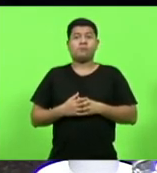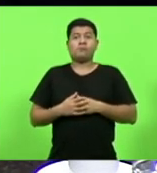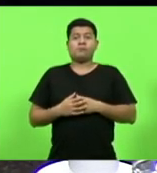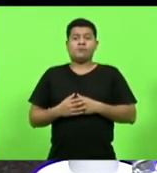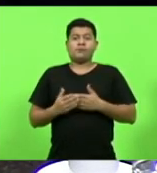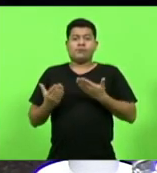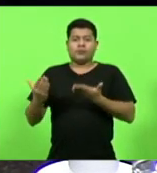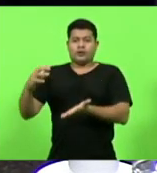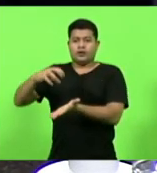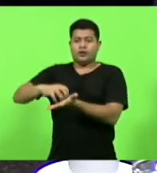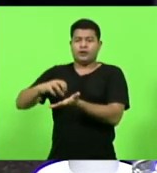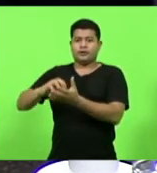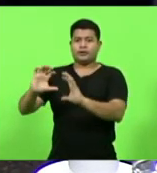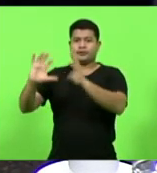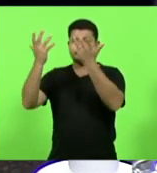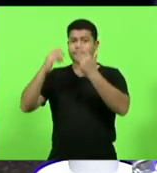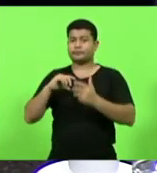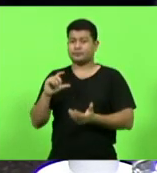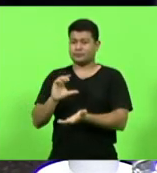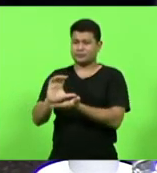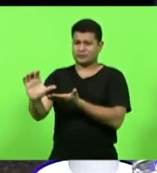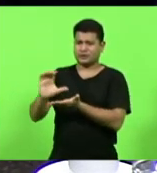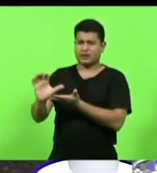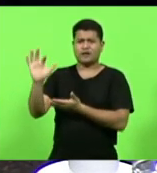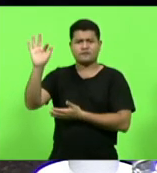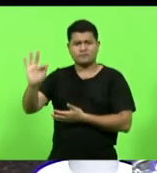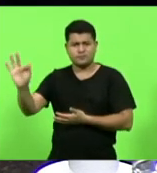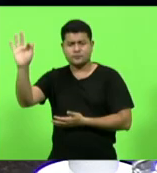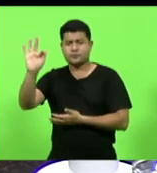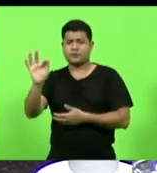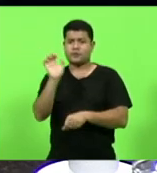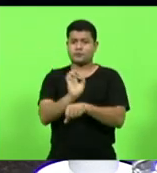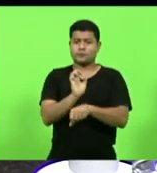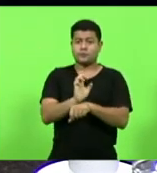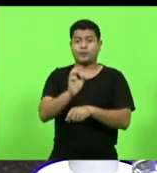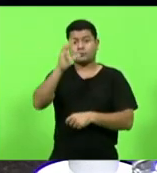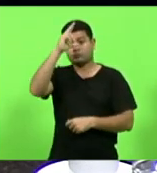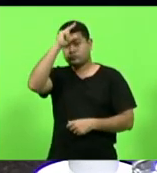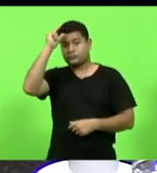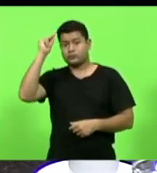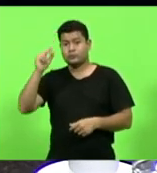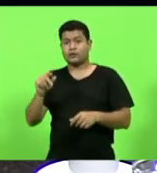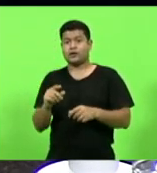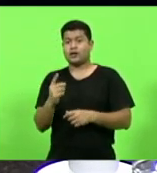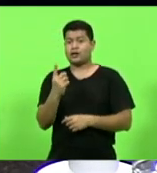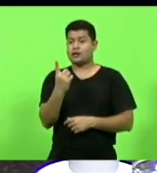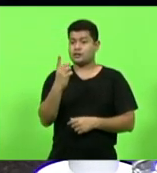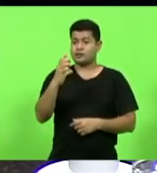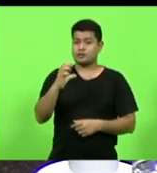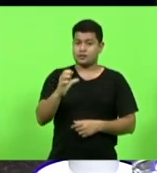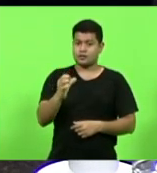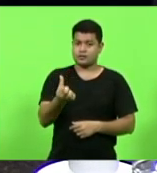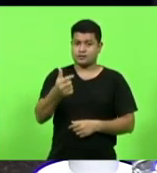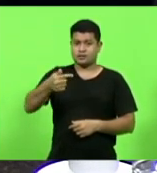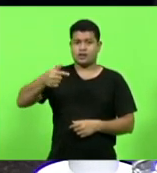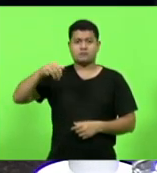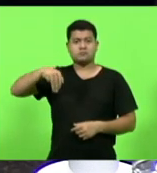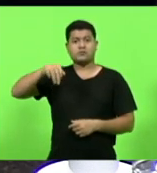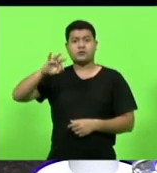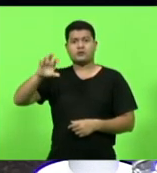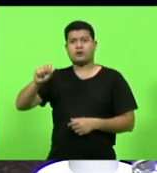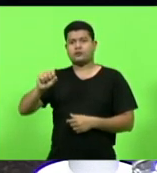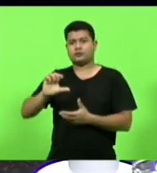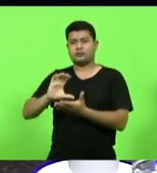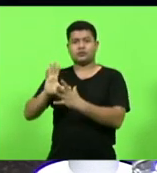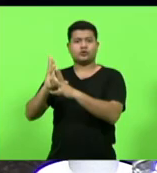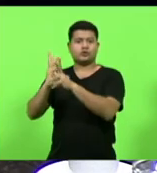Camboriú recebeu investimentos por parte do governo federal, estadual e do município, da ordem de 167 milhões.